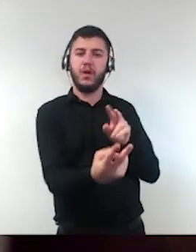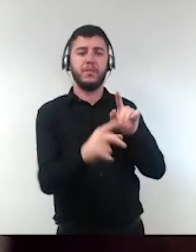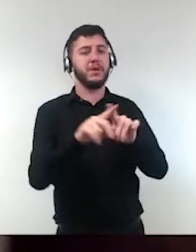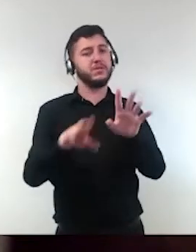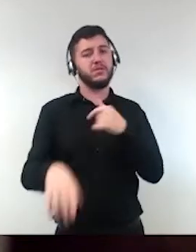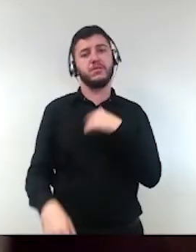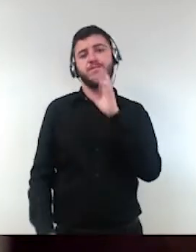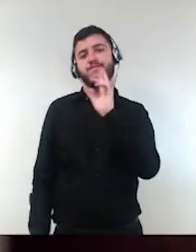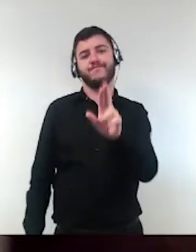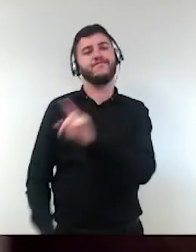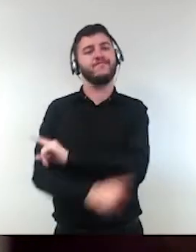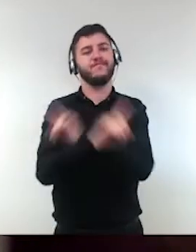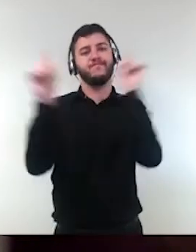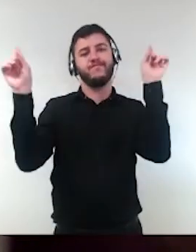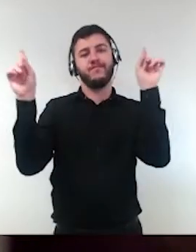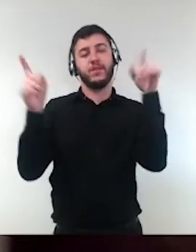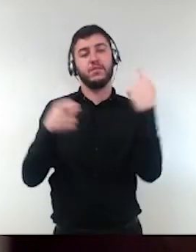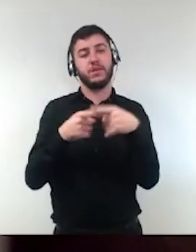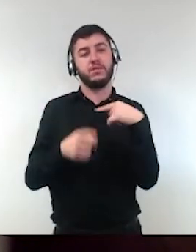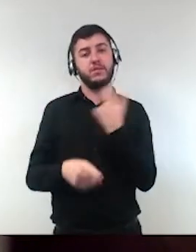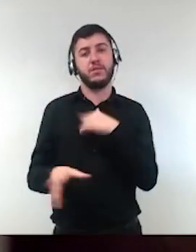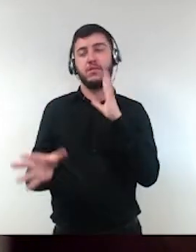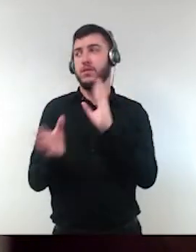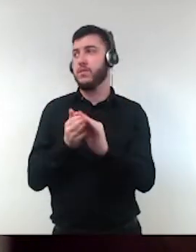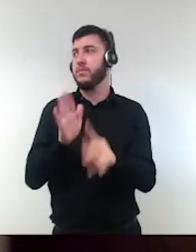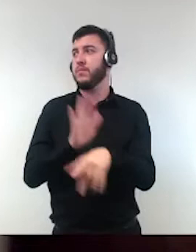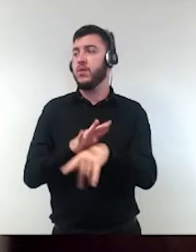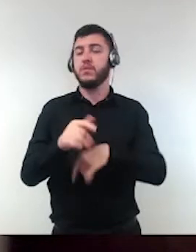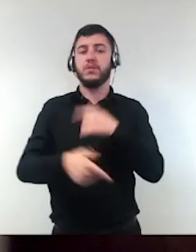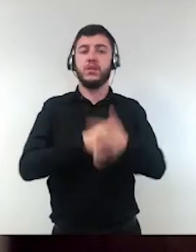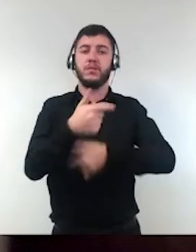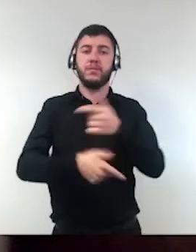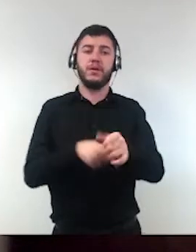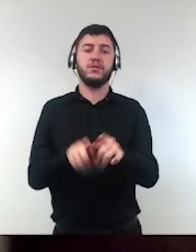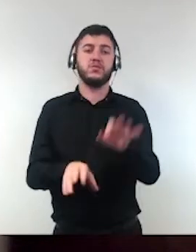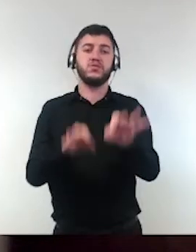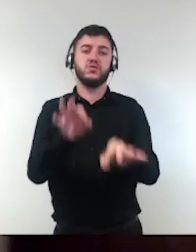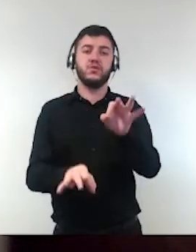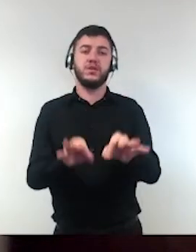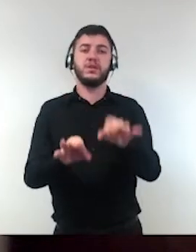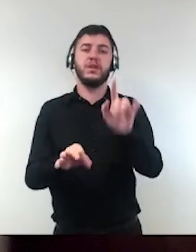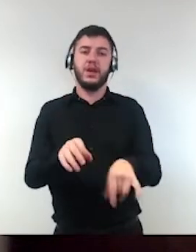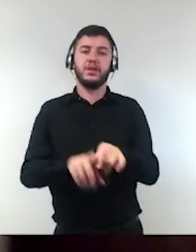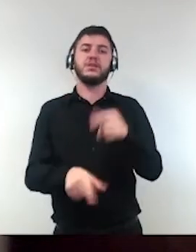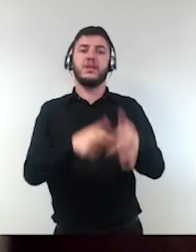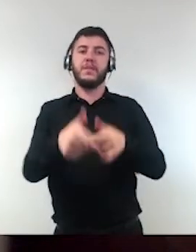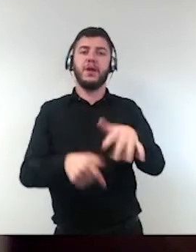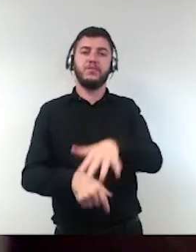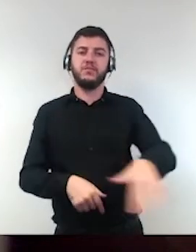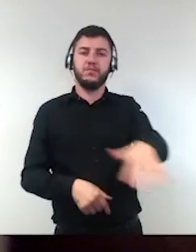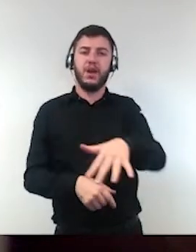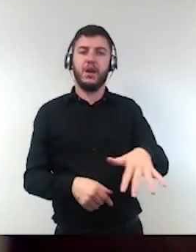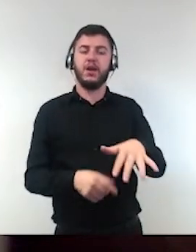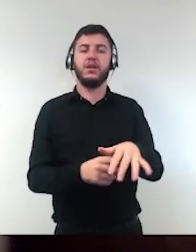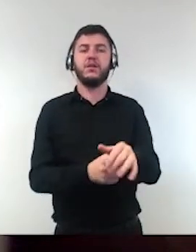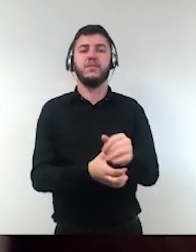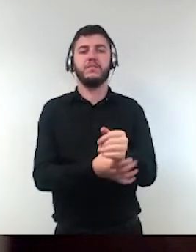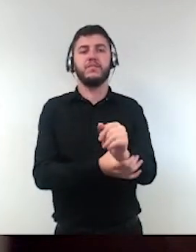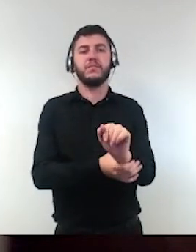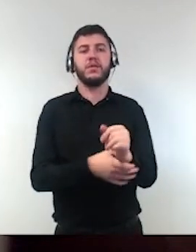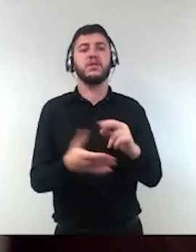que não, porque a atividade do juiz, a atividade jurisdicional, ela é uma atividade